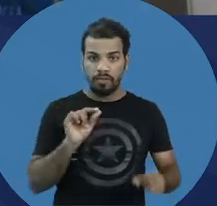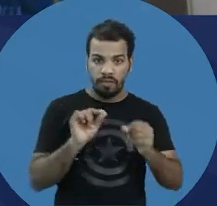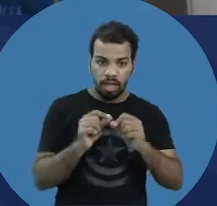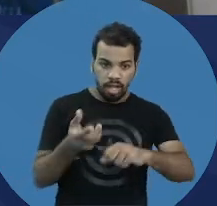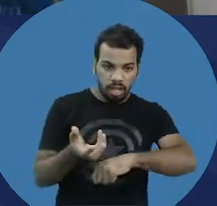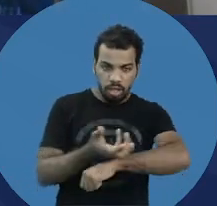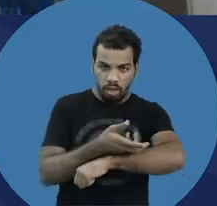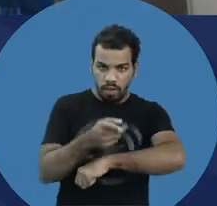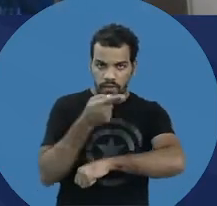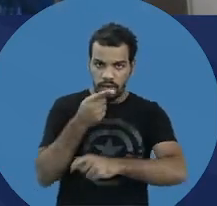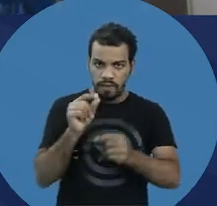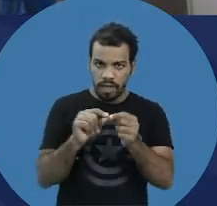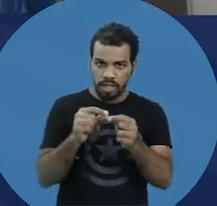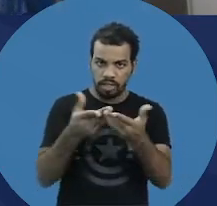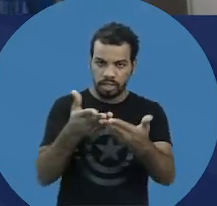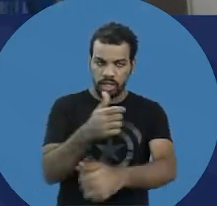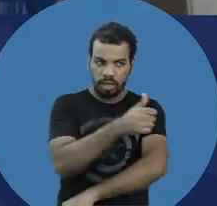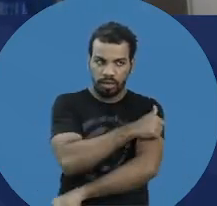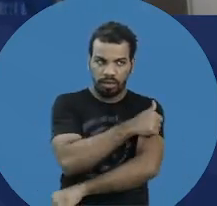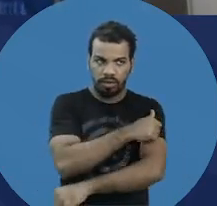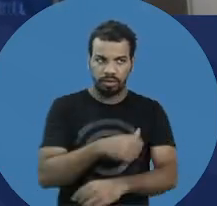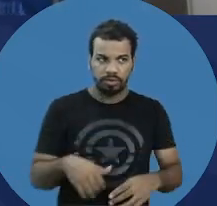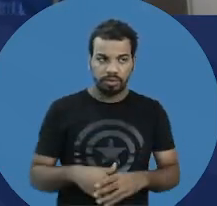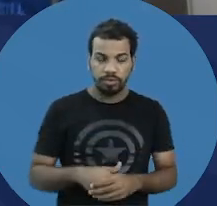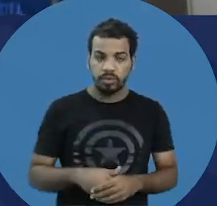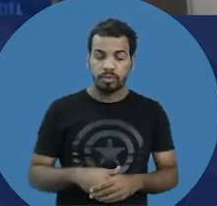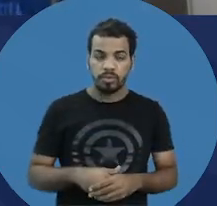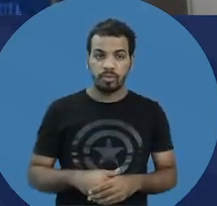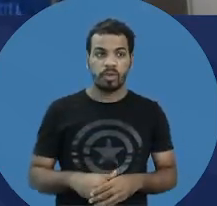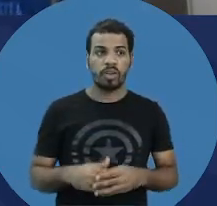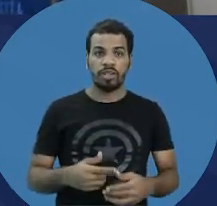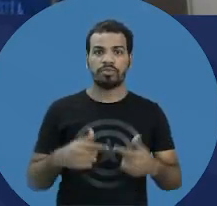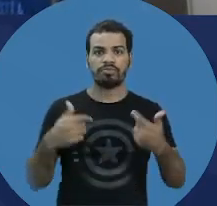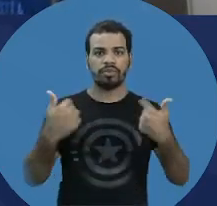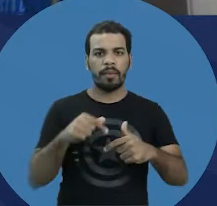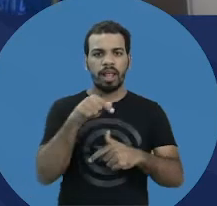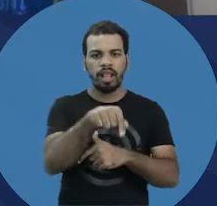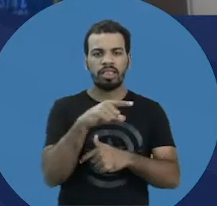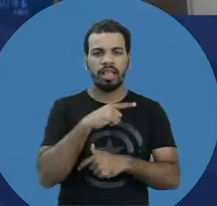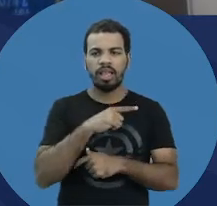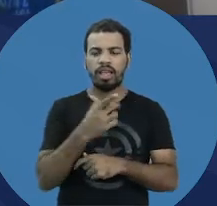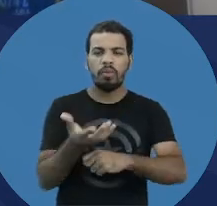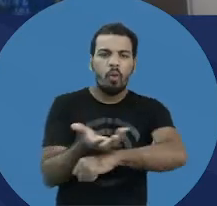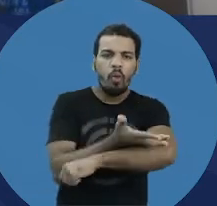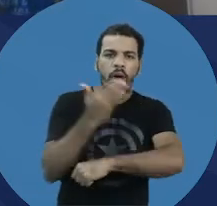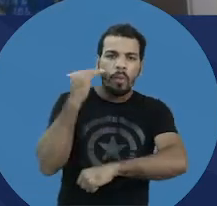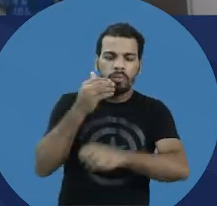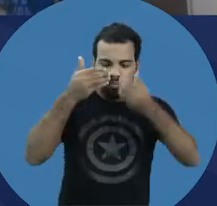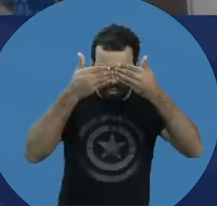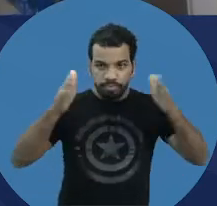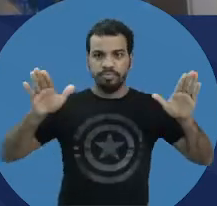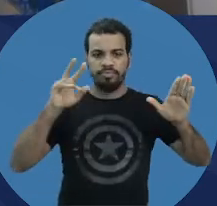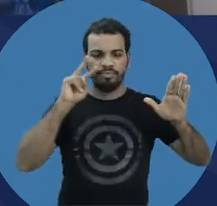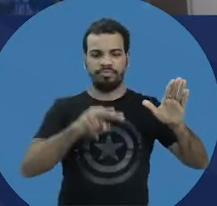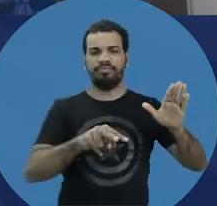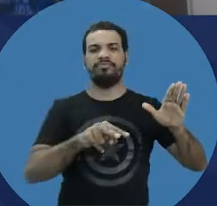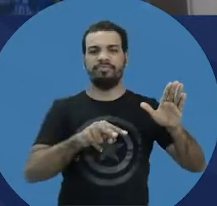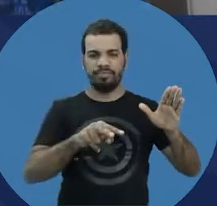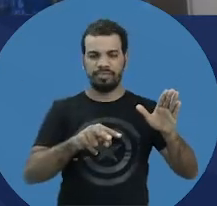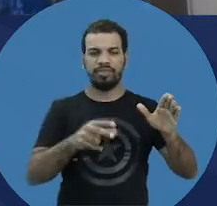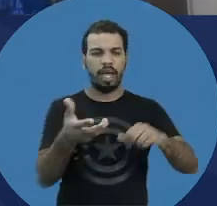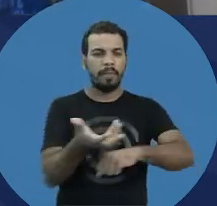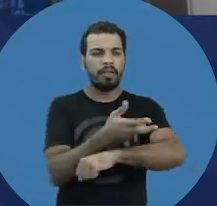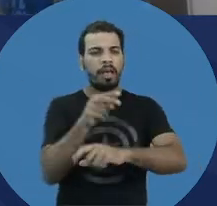senhora fez e seus estudantes, a gente trabalha essa cegueira botânica, né? E o estudante passa a olhar a planta de